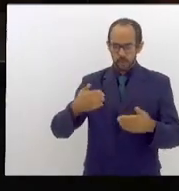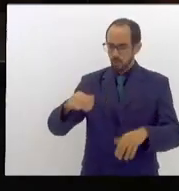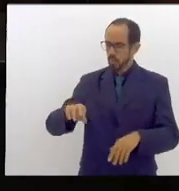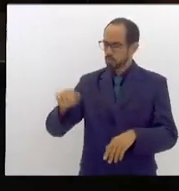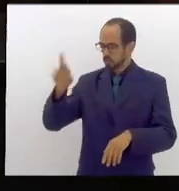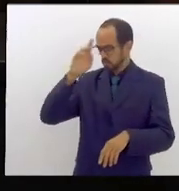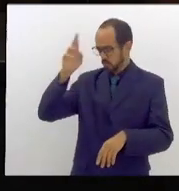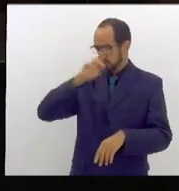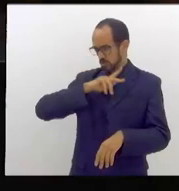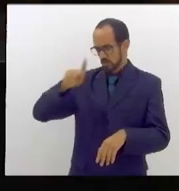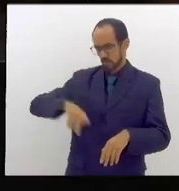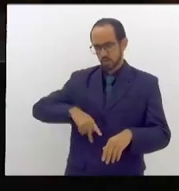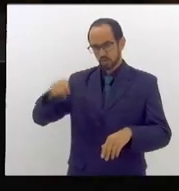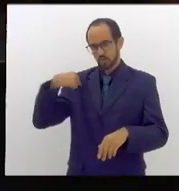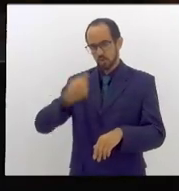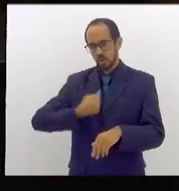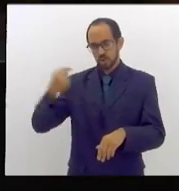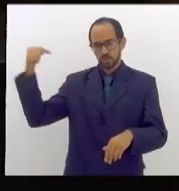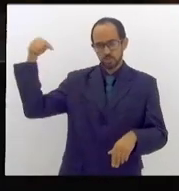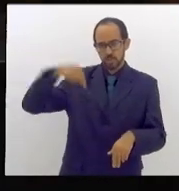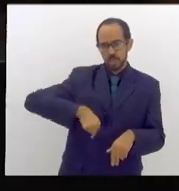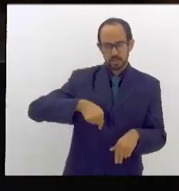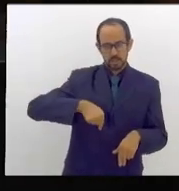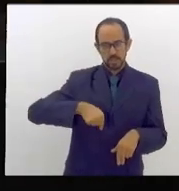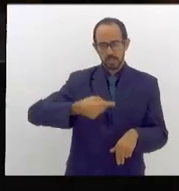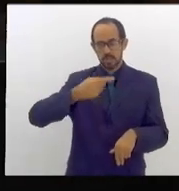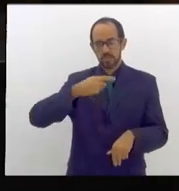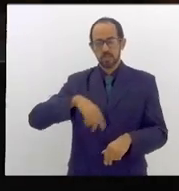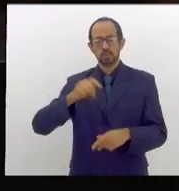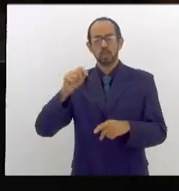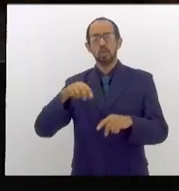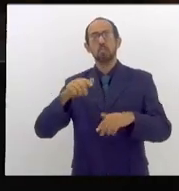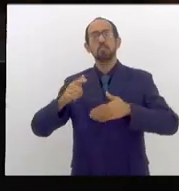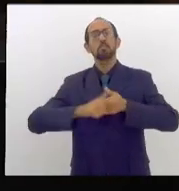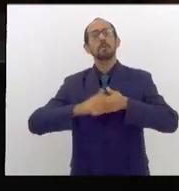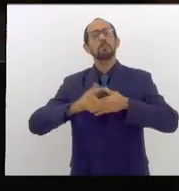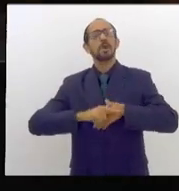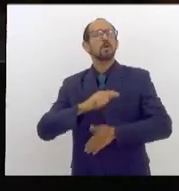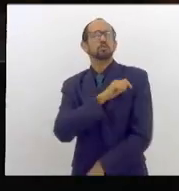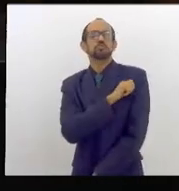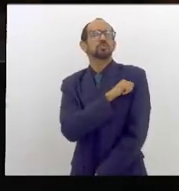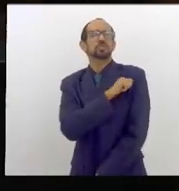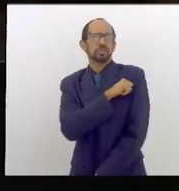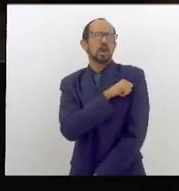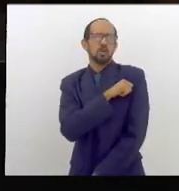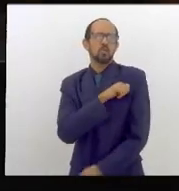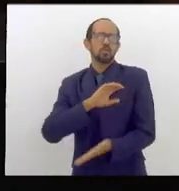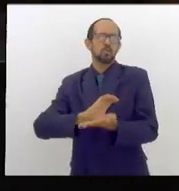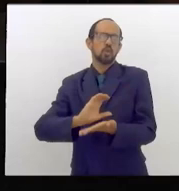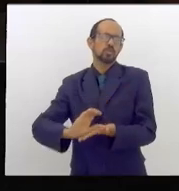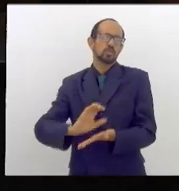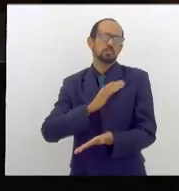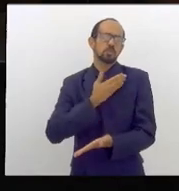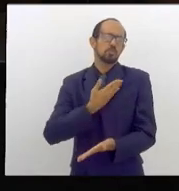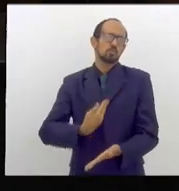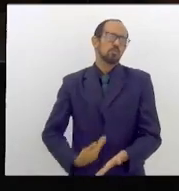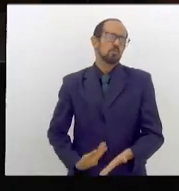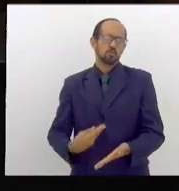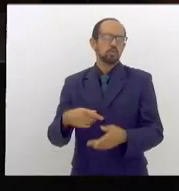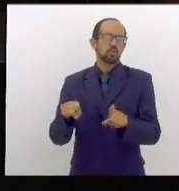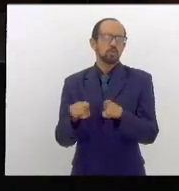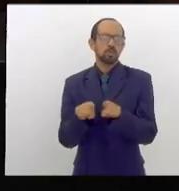nós estamos aqui fazendo a nossa função de fiscalizadores do orçamento público fiscalizadores